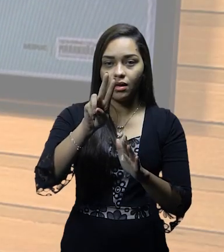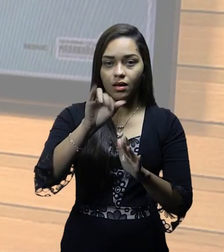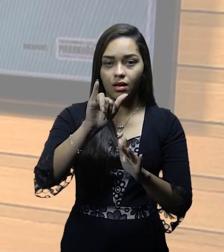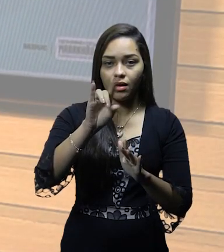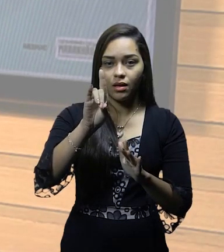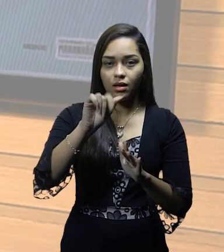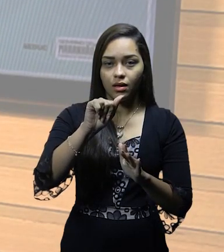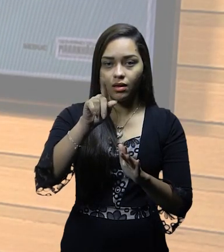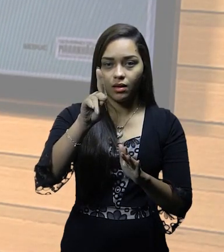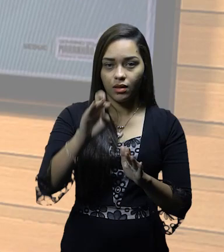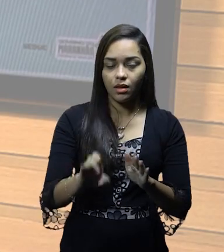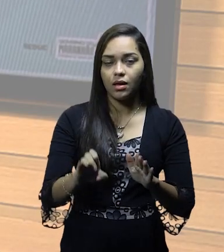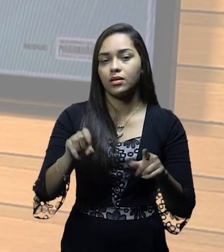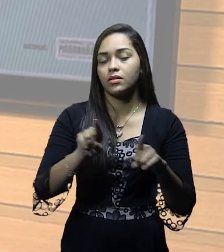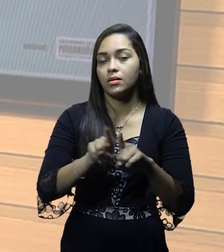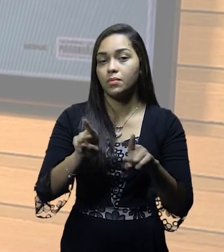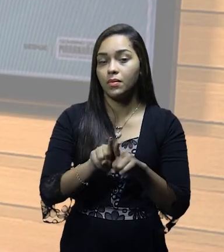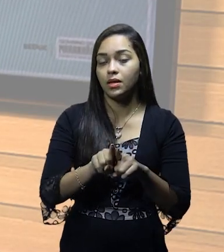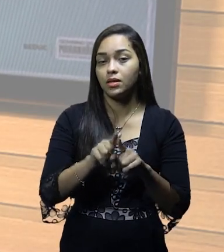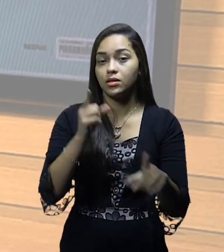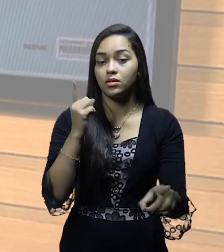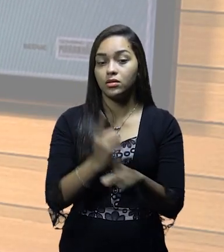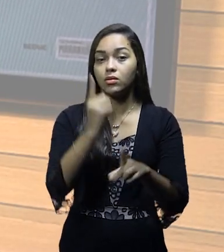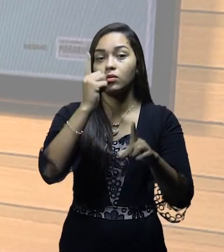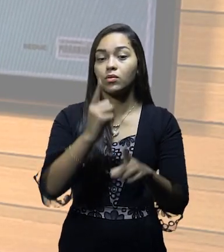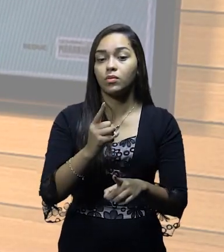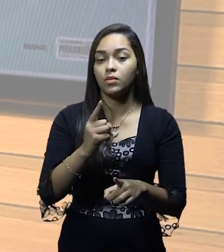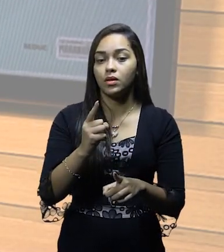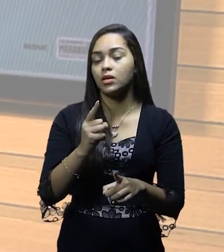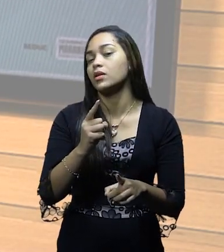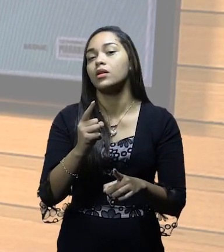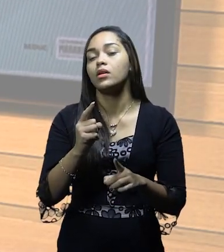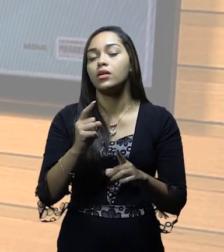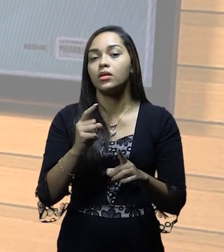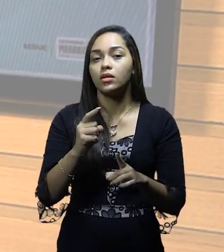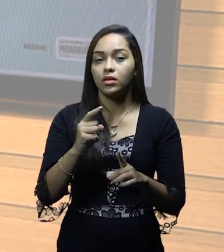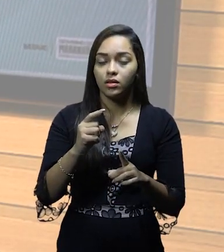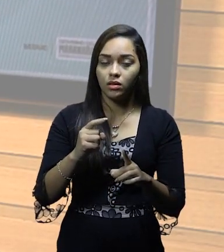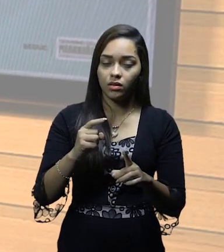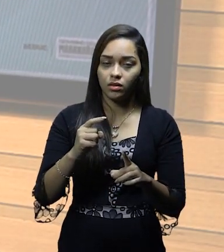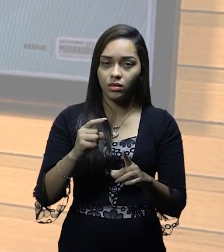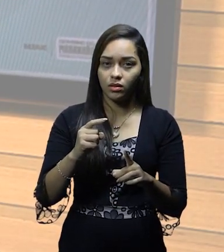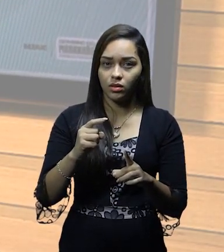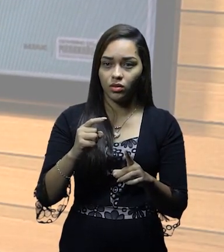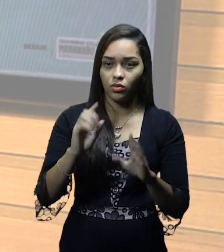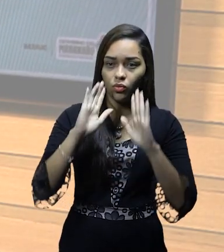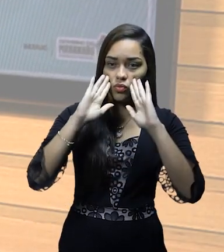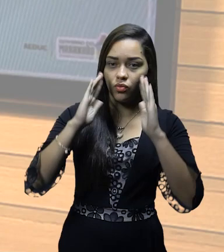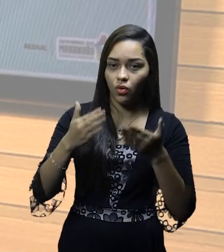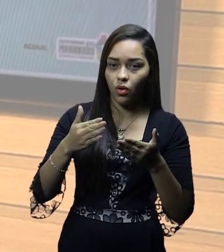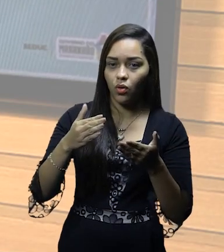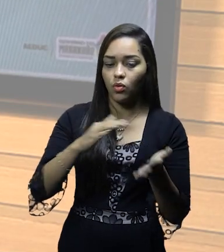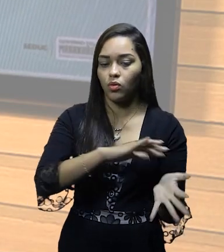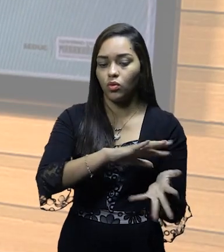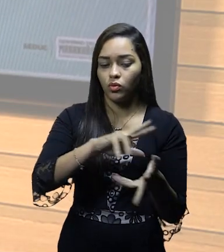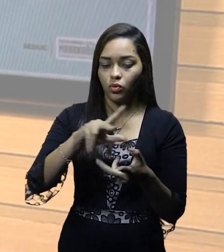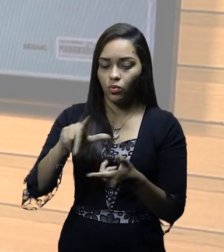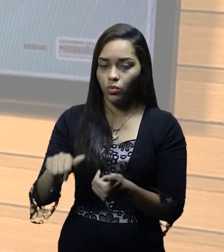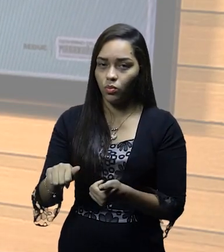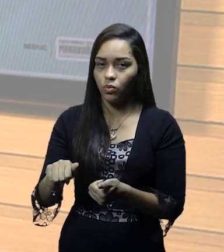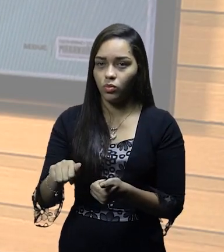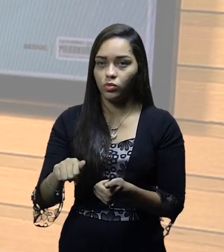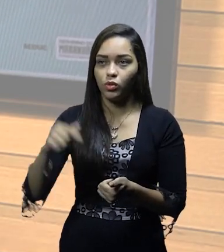da lei da gravidade, a questão da imprensa, e eu já falei a questão de descobrir que o centro da